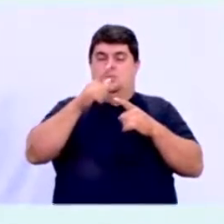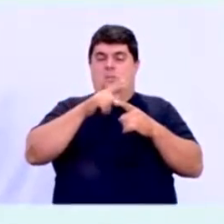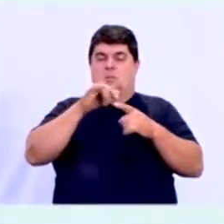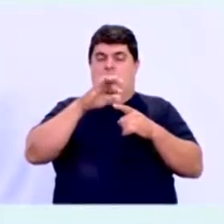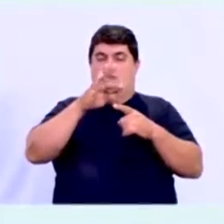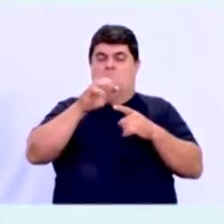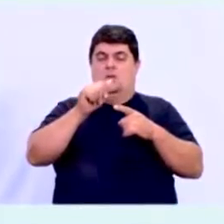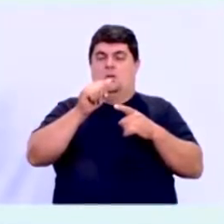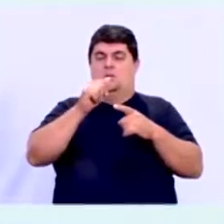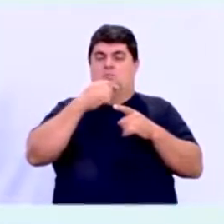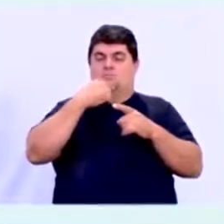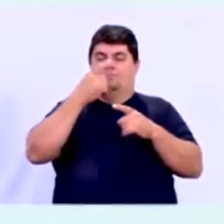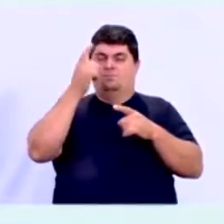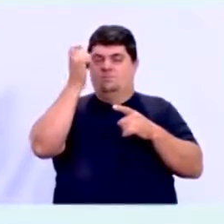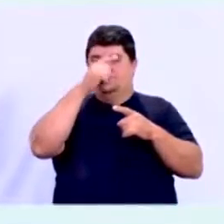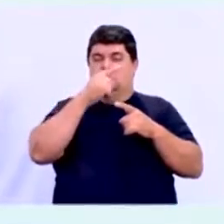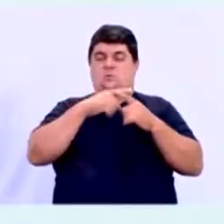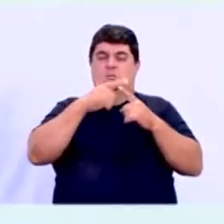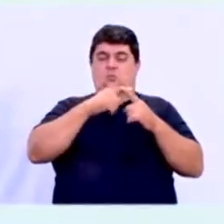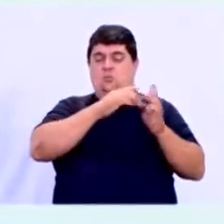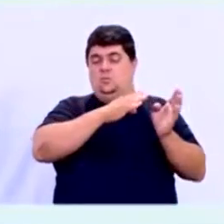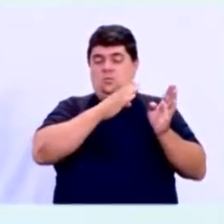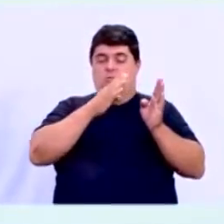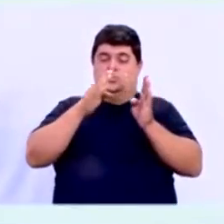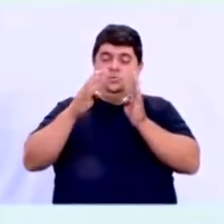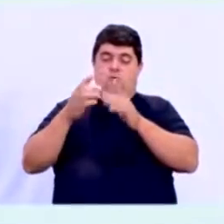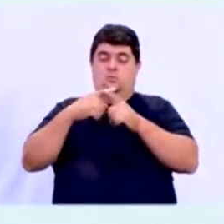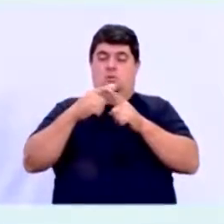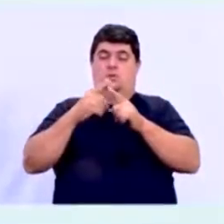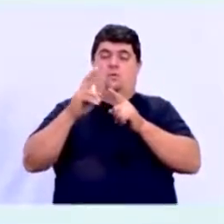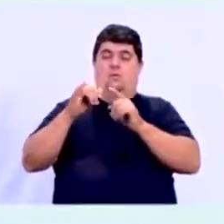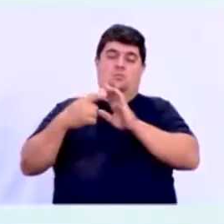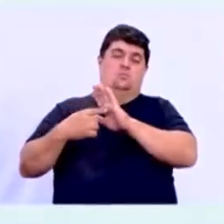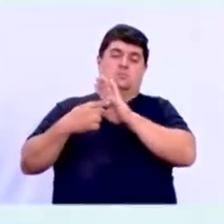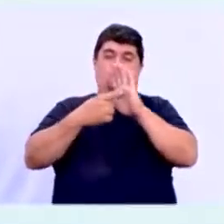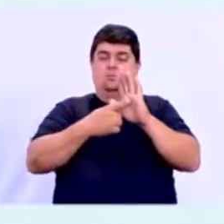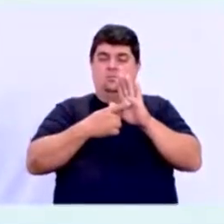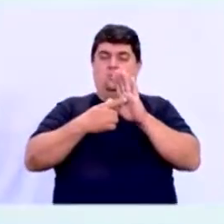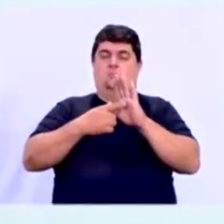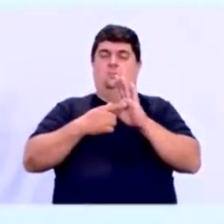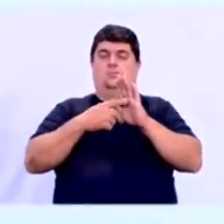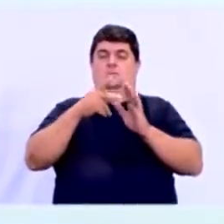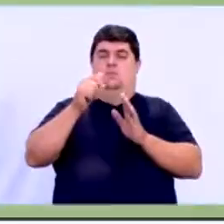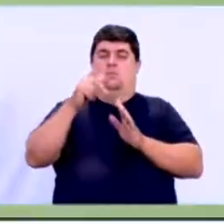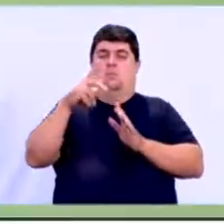completo, na íntegra, porque é ele que faz a apresentação do plano de negócios.